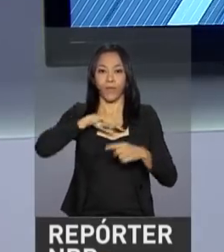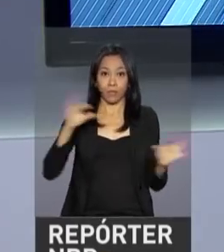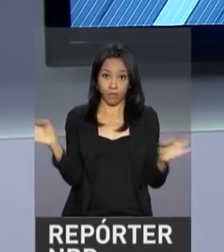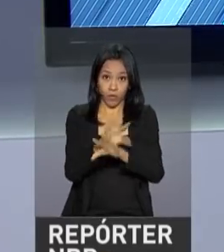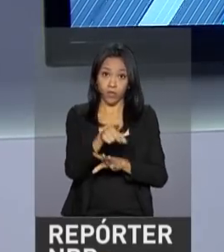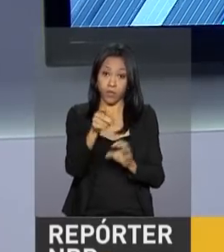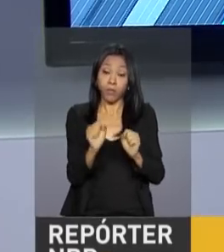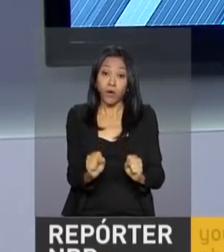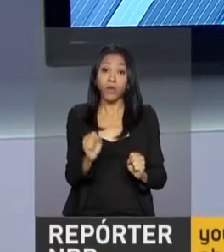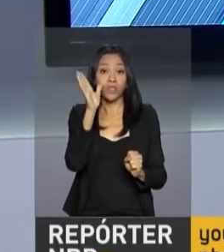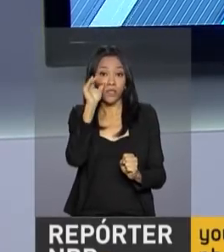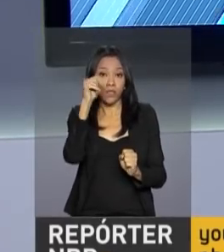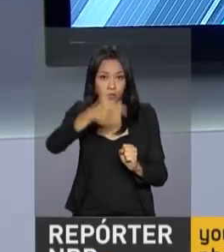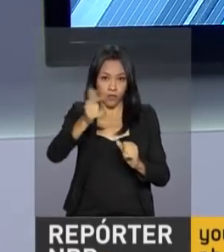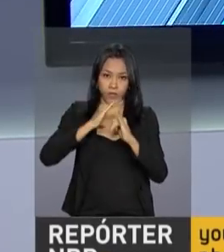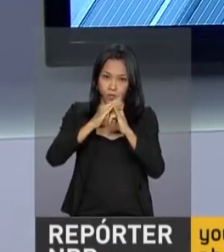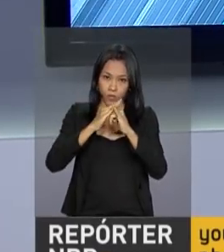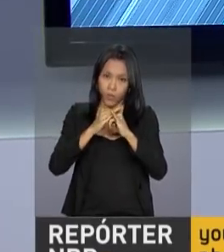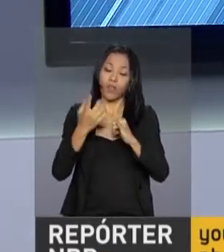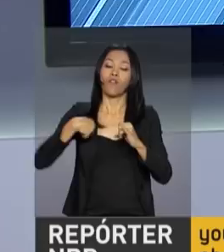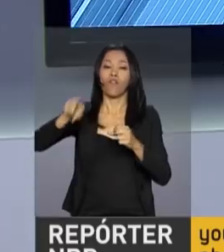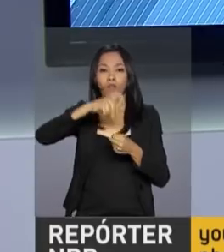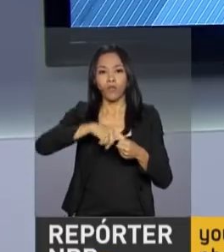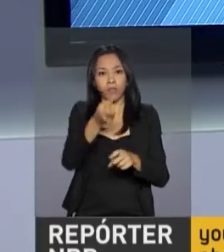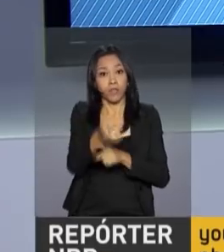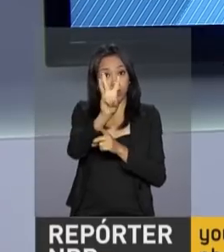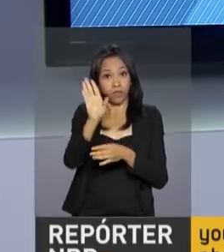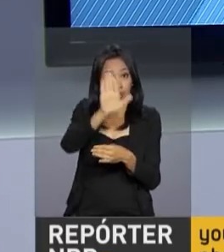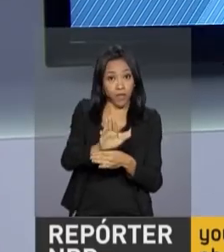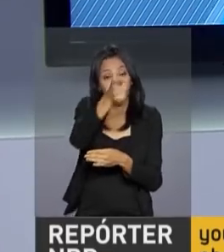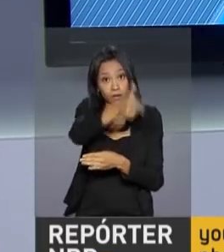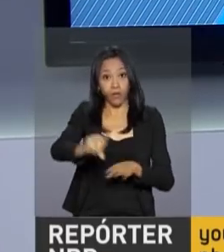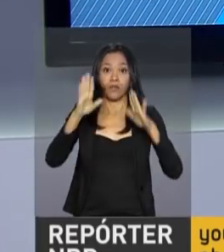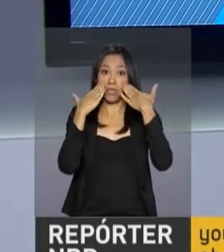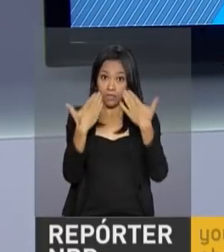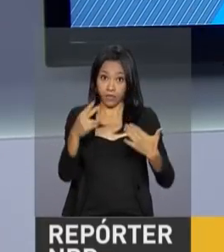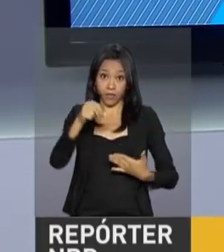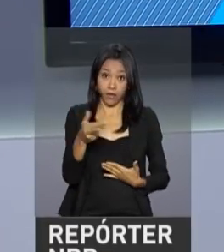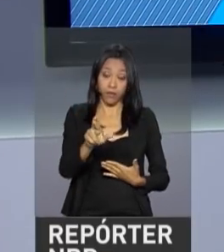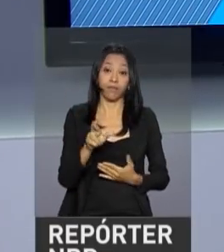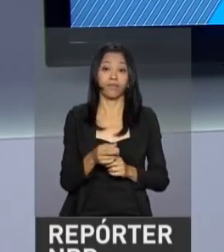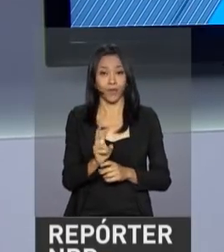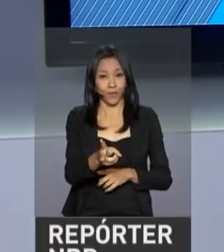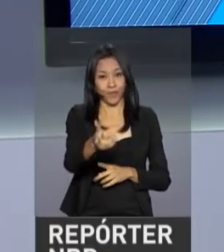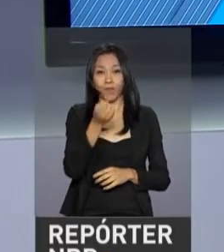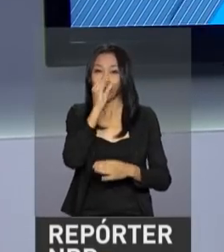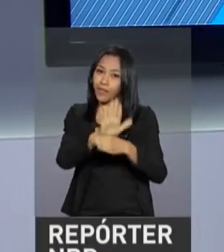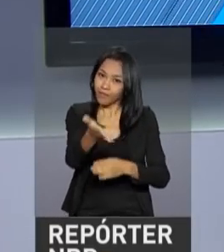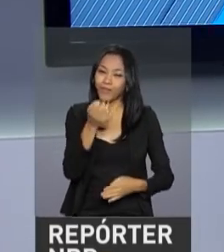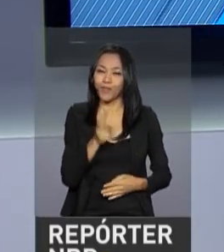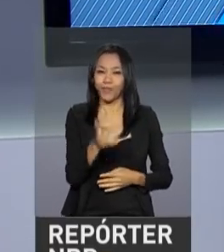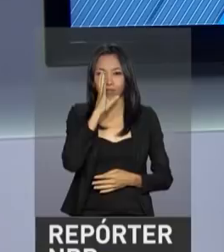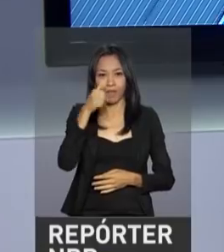por aqui você pode rever as reportagens no youtube voltamos às três da tarde na próxima edição do repórter nbr uma boa tarde pra